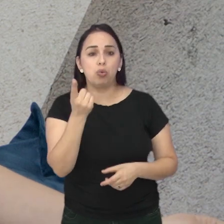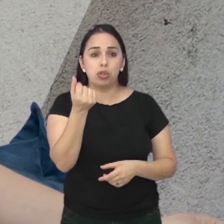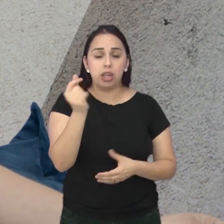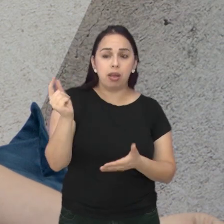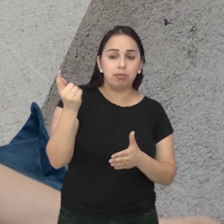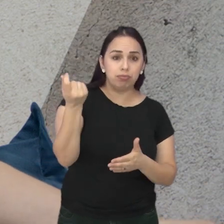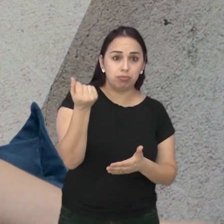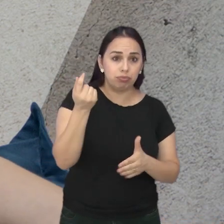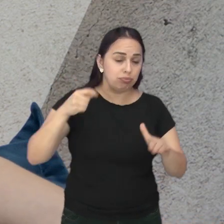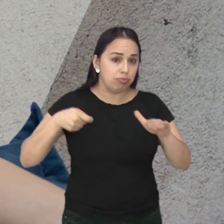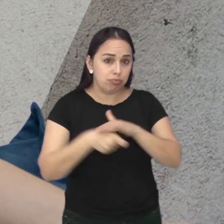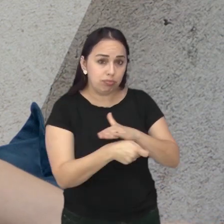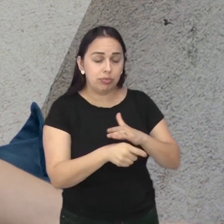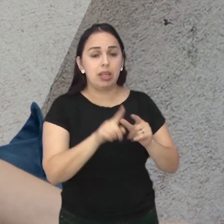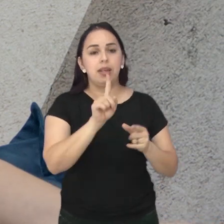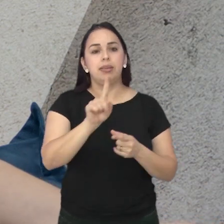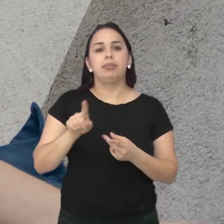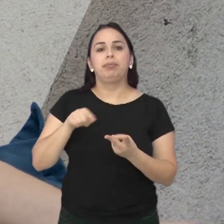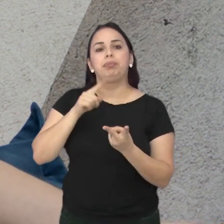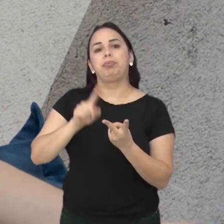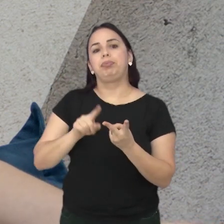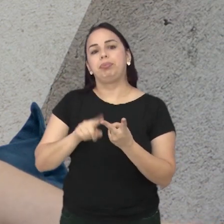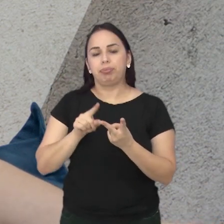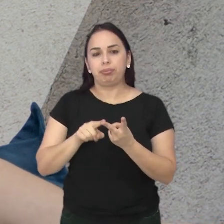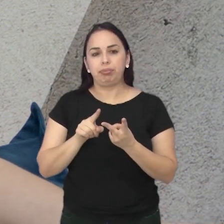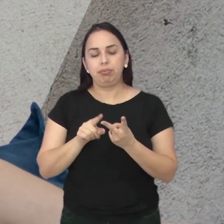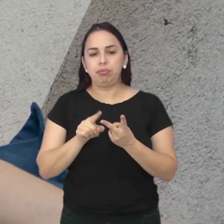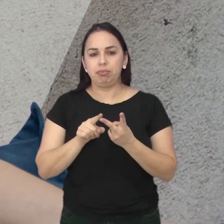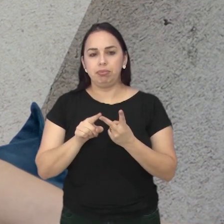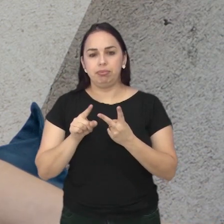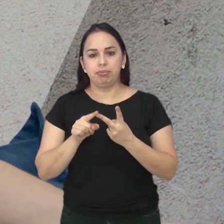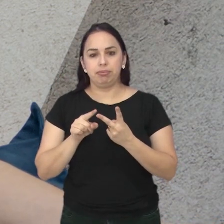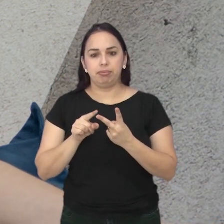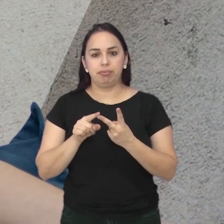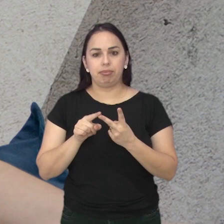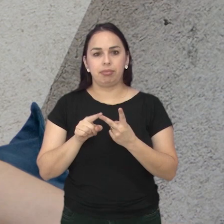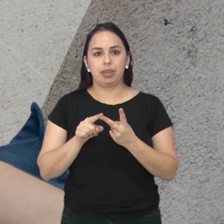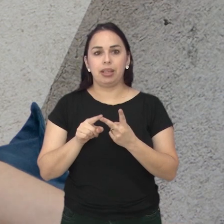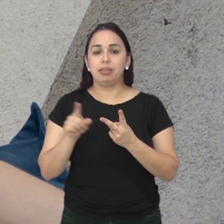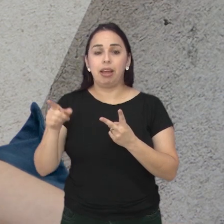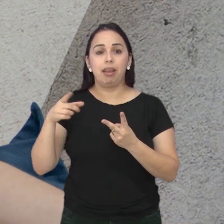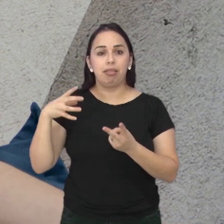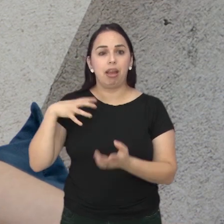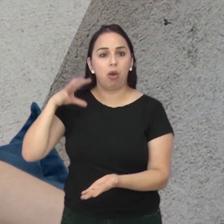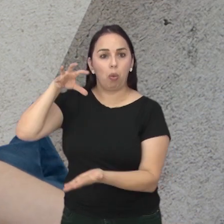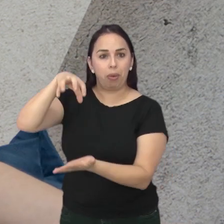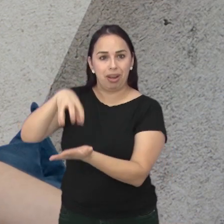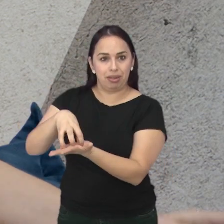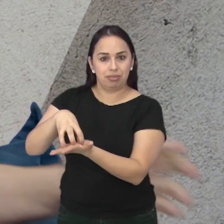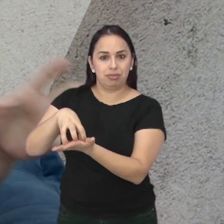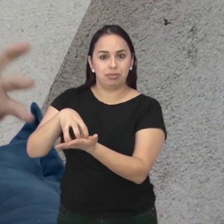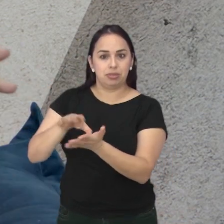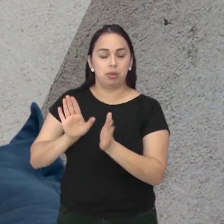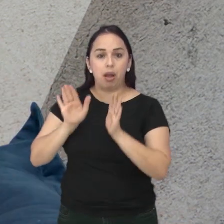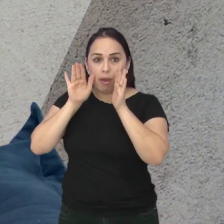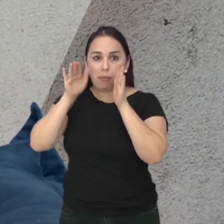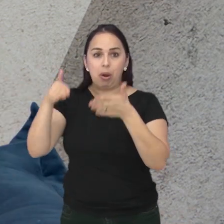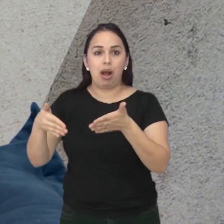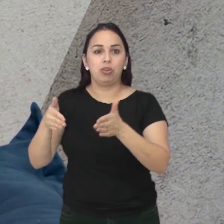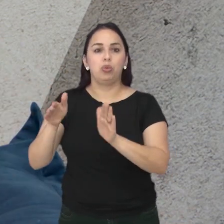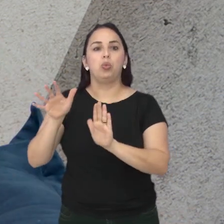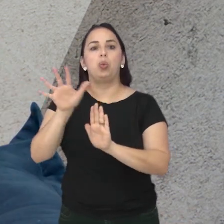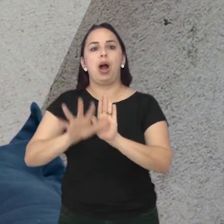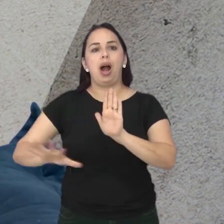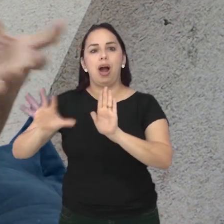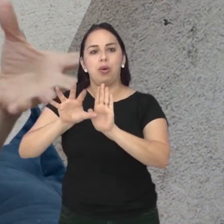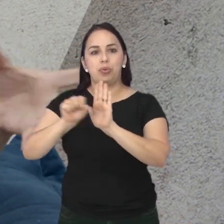ou privados. E nós temos também essa questão das agências, que aí está mais voltado para o